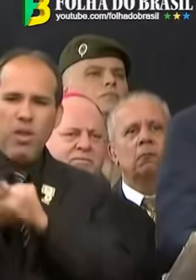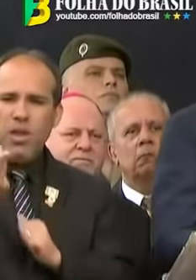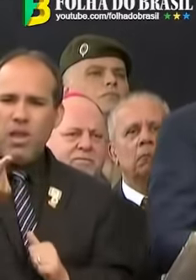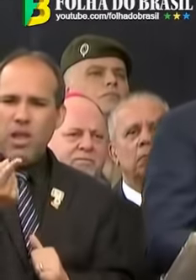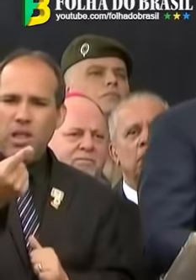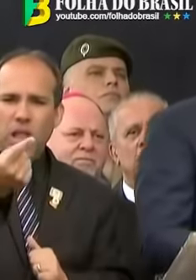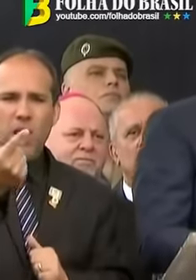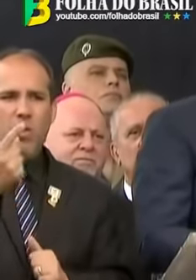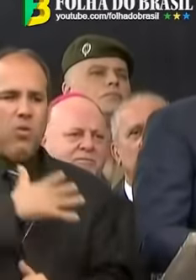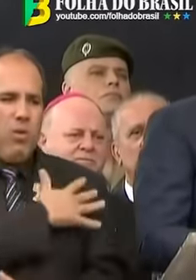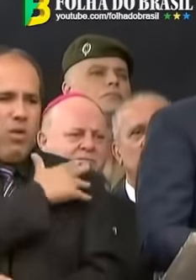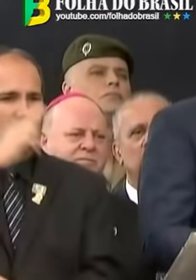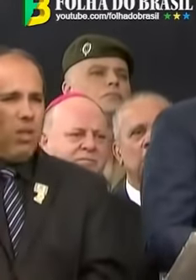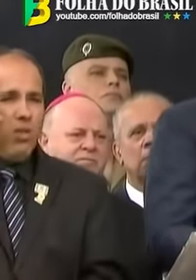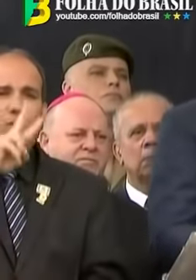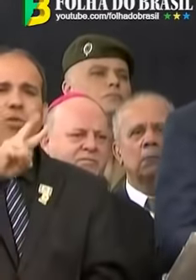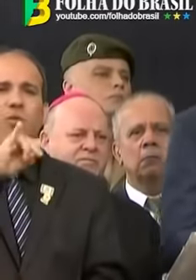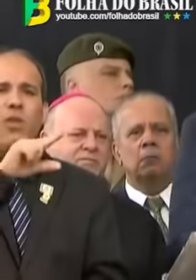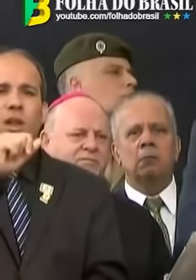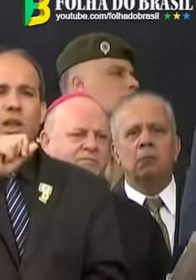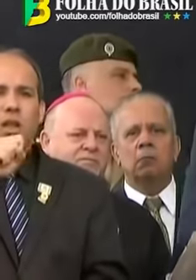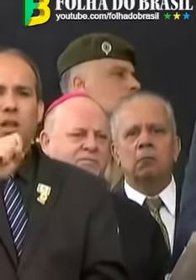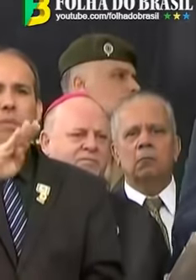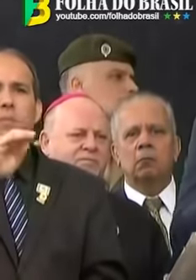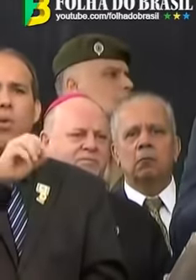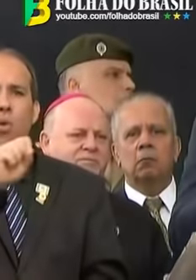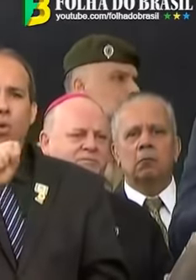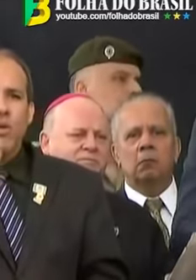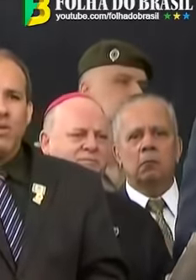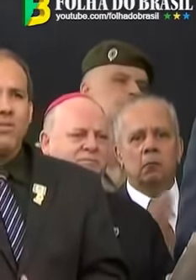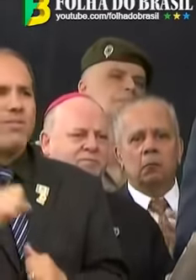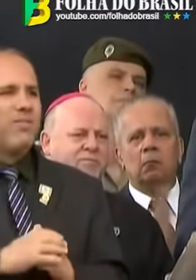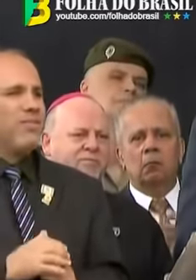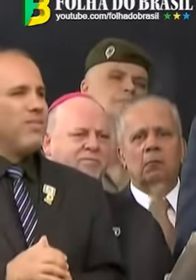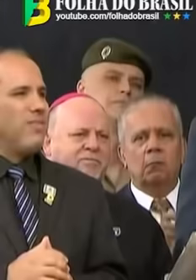do Exército, Vilas Boas.